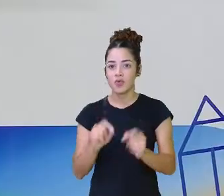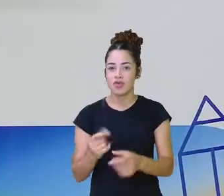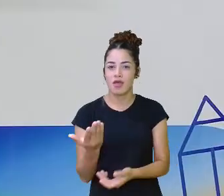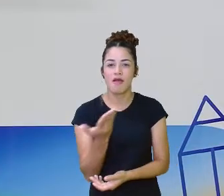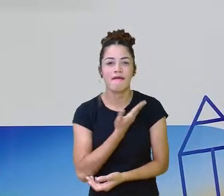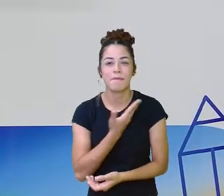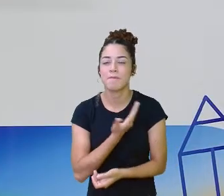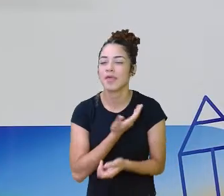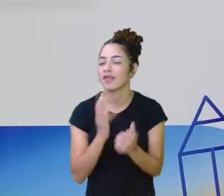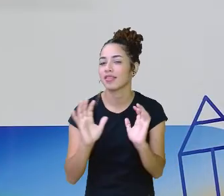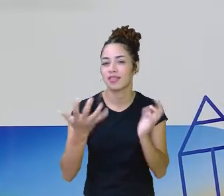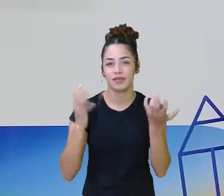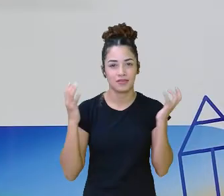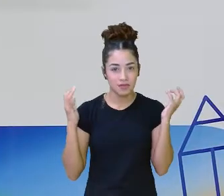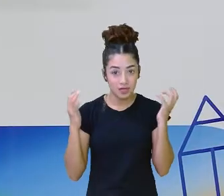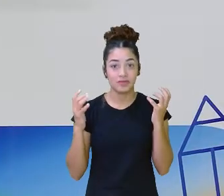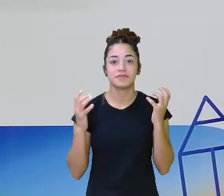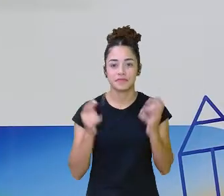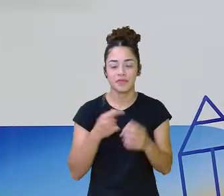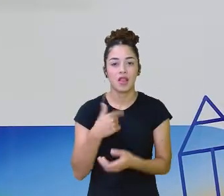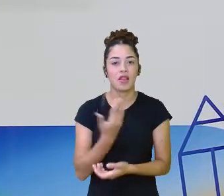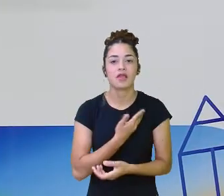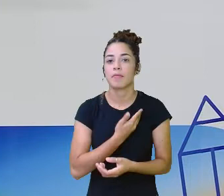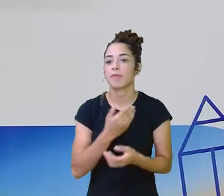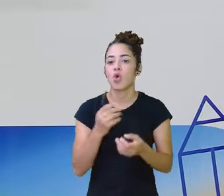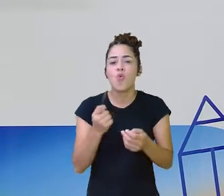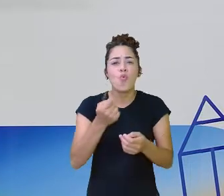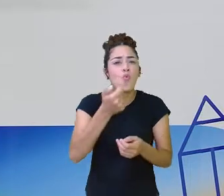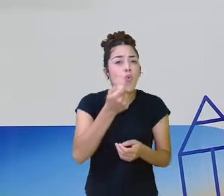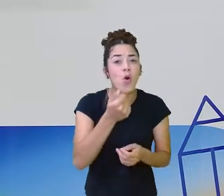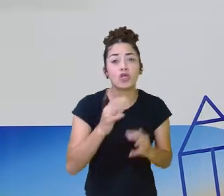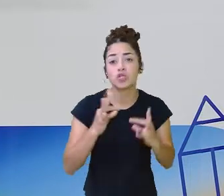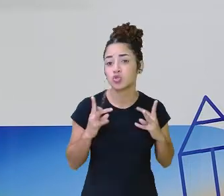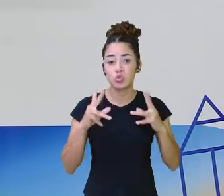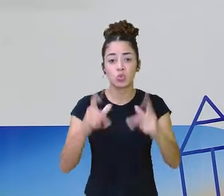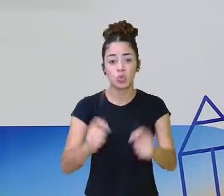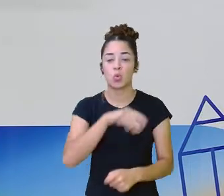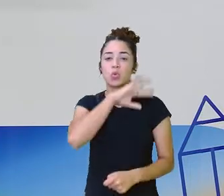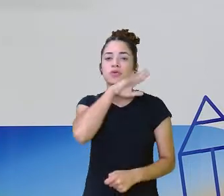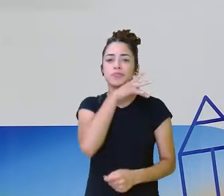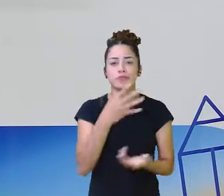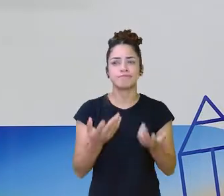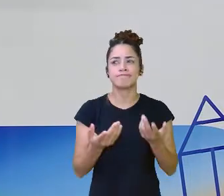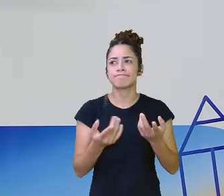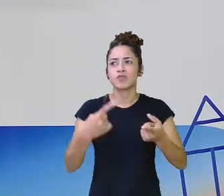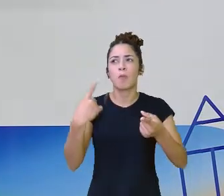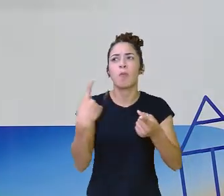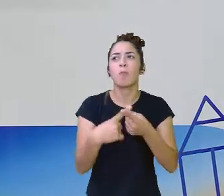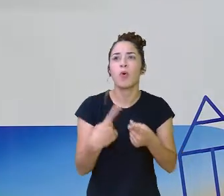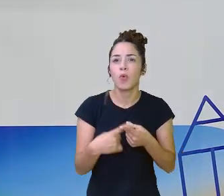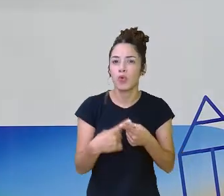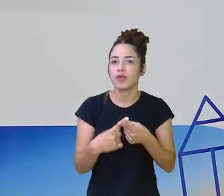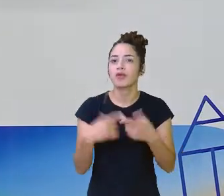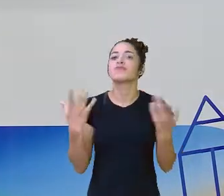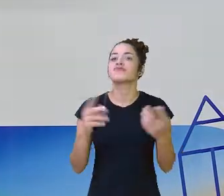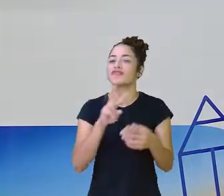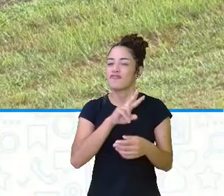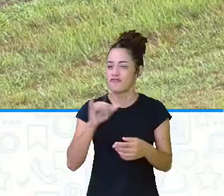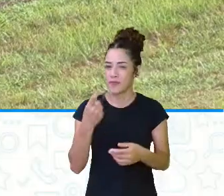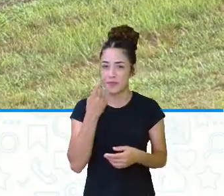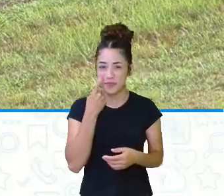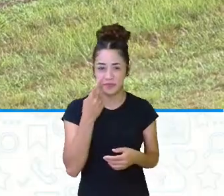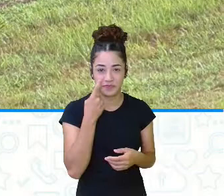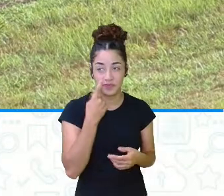da natureza. Ela é amiga de quase todos os bichos e a gente vai ver o porquê que eu tô falando isso já já. Olha só,